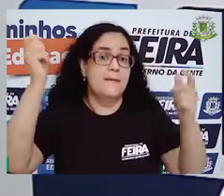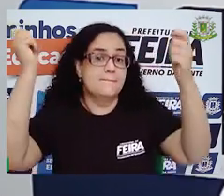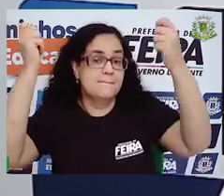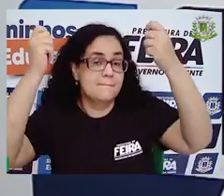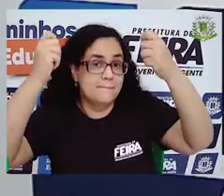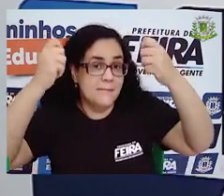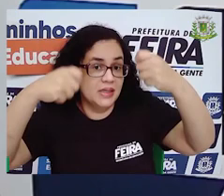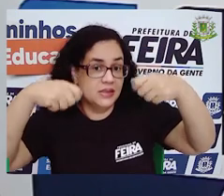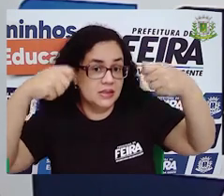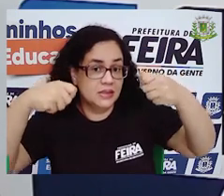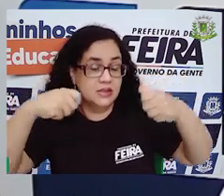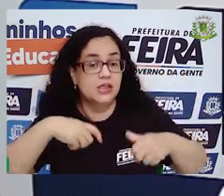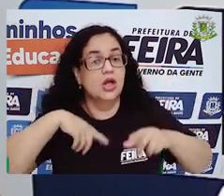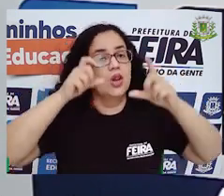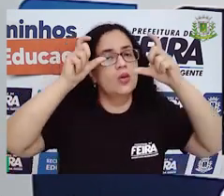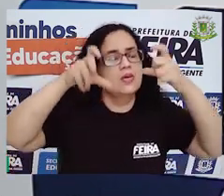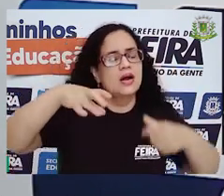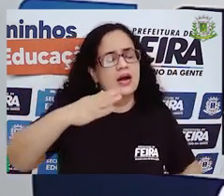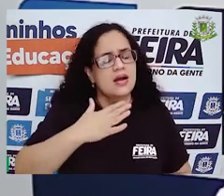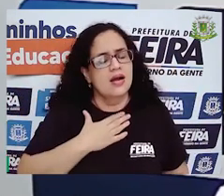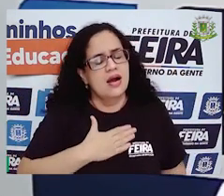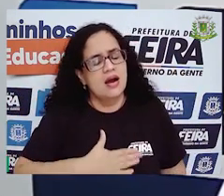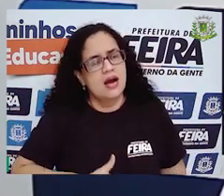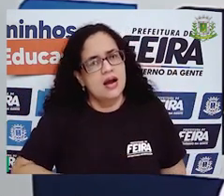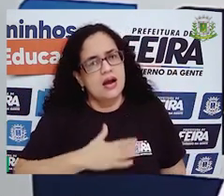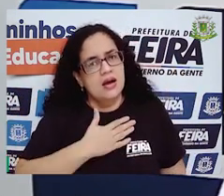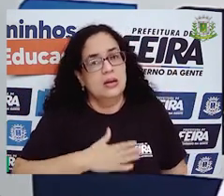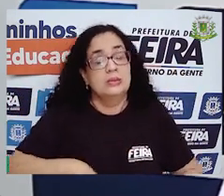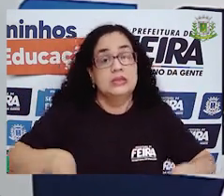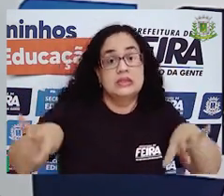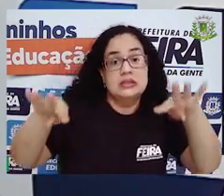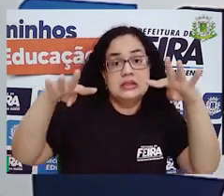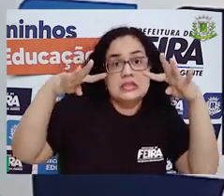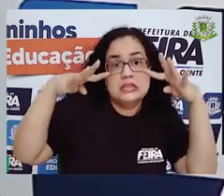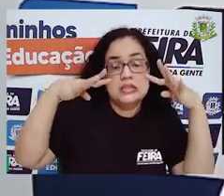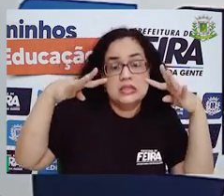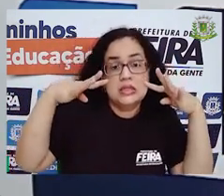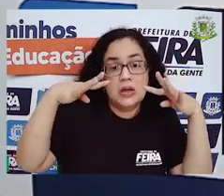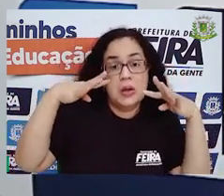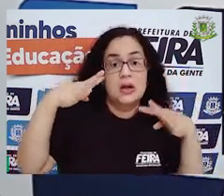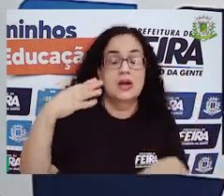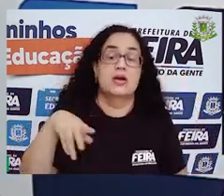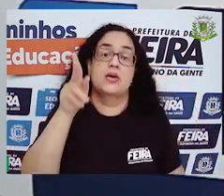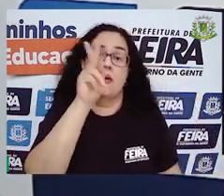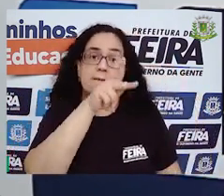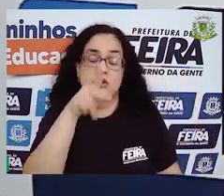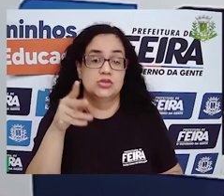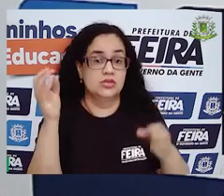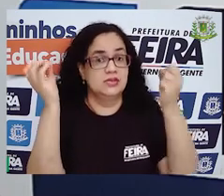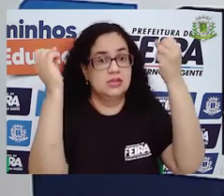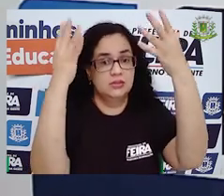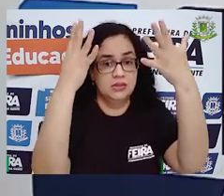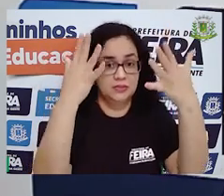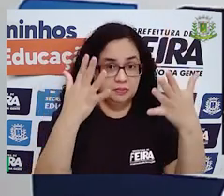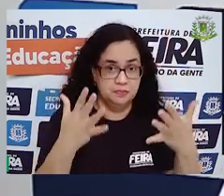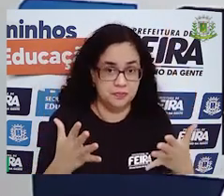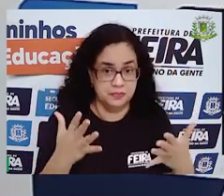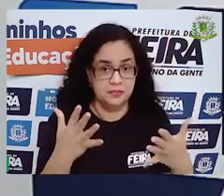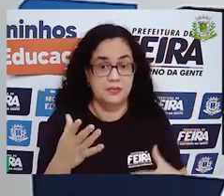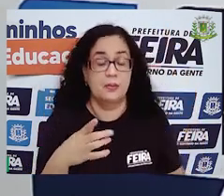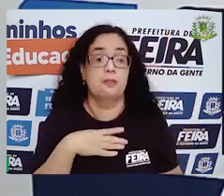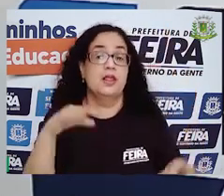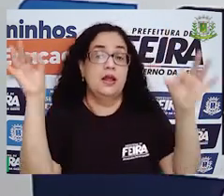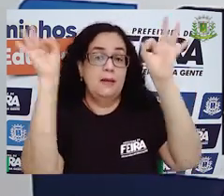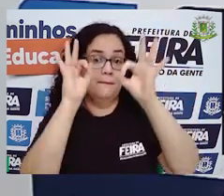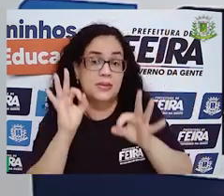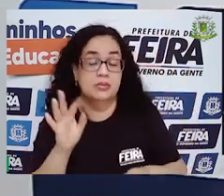que você esteja aí num lugar tranquilo, que a sua atenção esteja voltada ao que a prova vai falar, ao que a prova vai explicar.